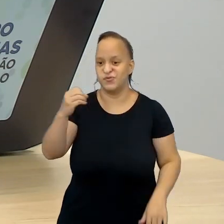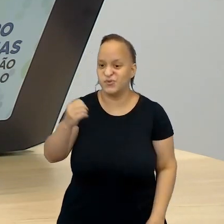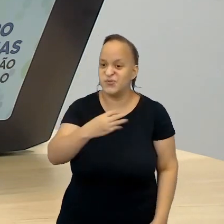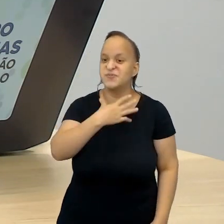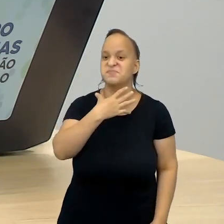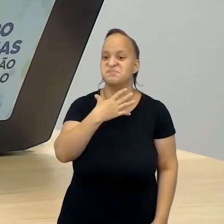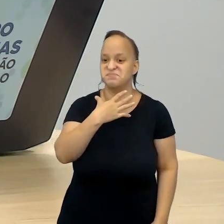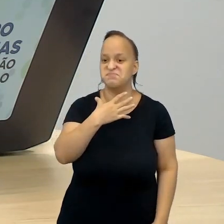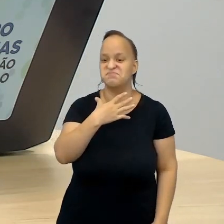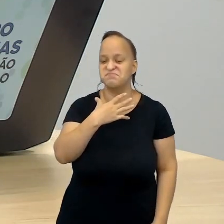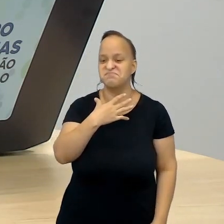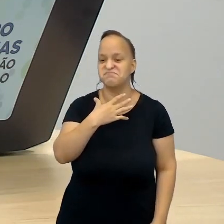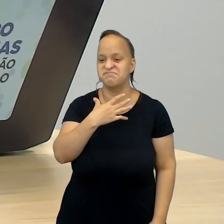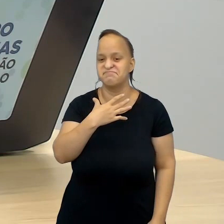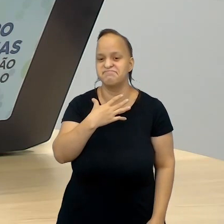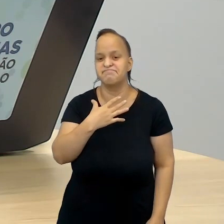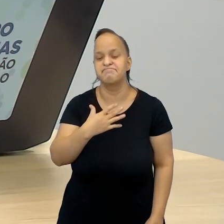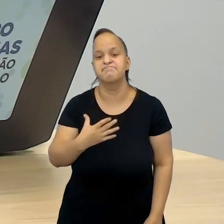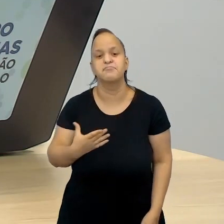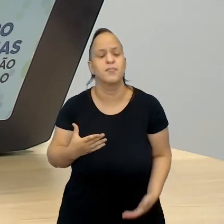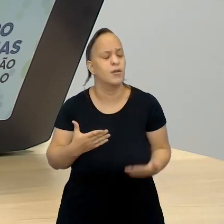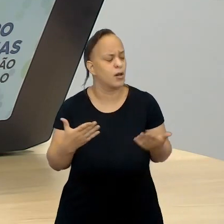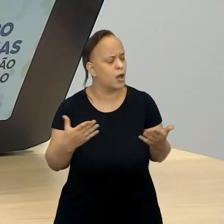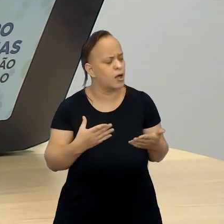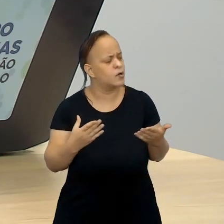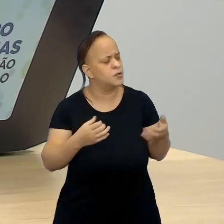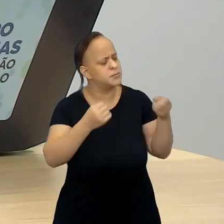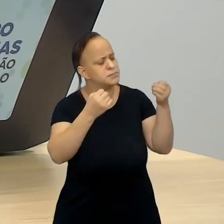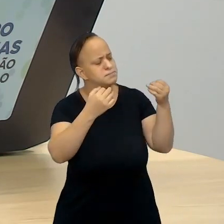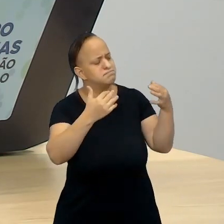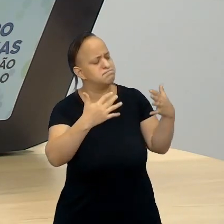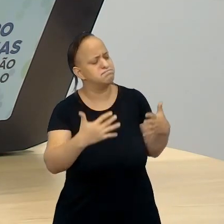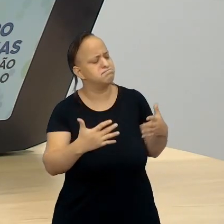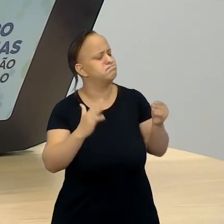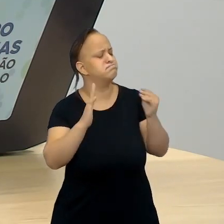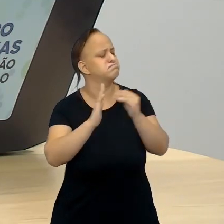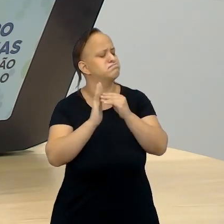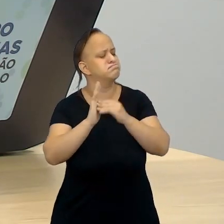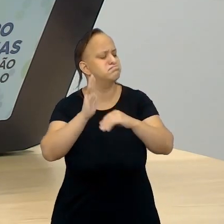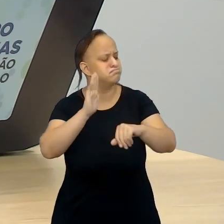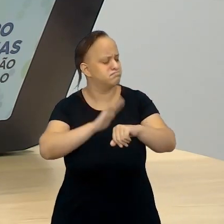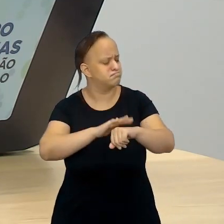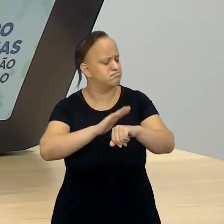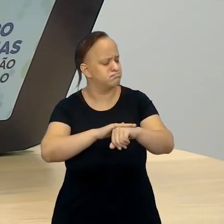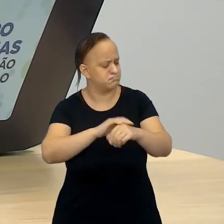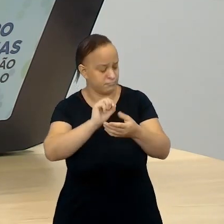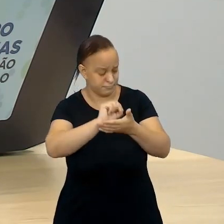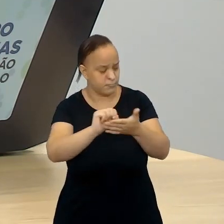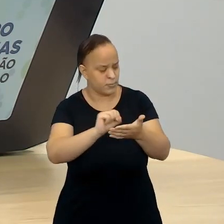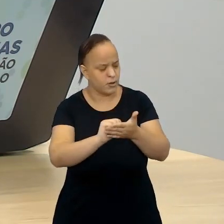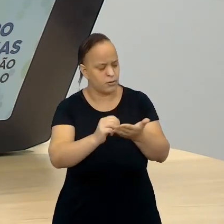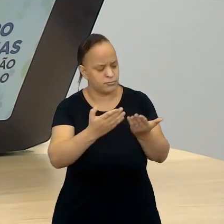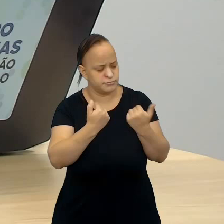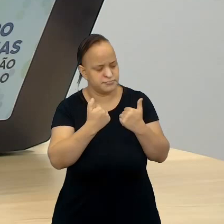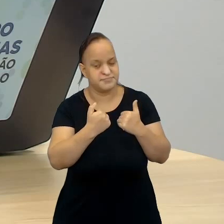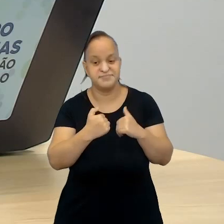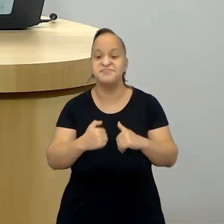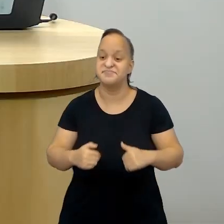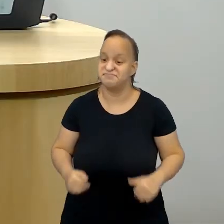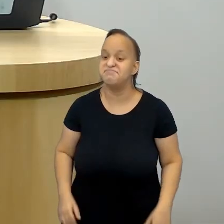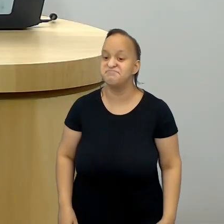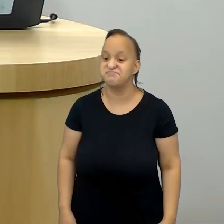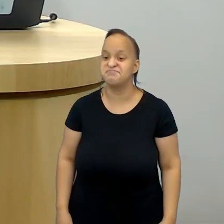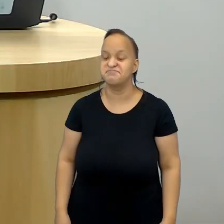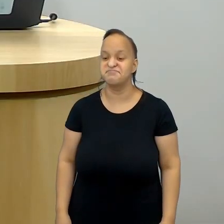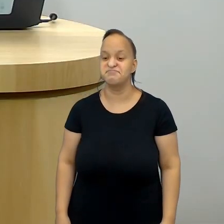dia. Agora, Lourdes, comente um pouquinho sobre as metodologias ativas e diário de bordo. Vamos lá.